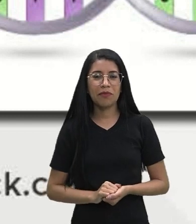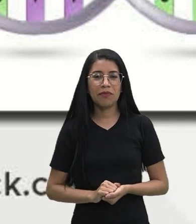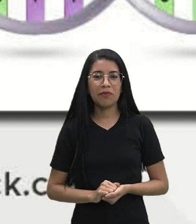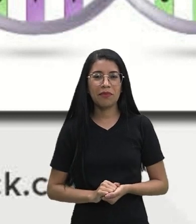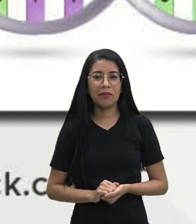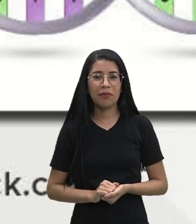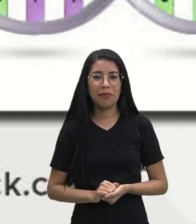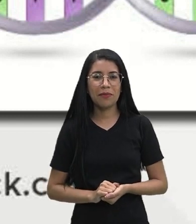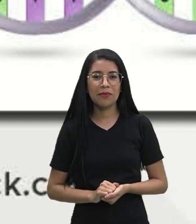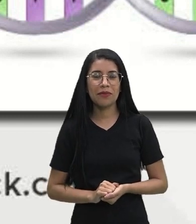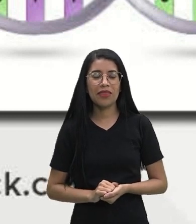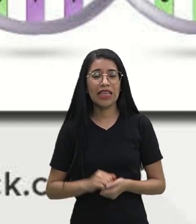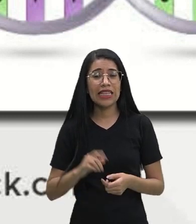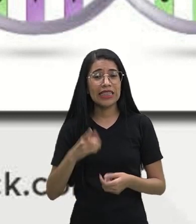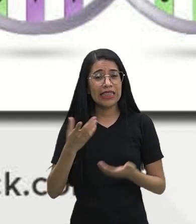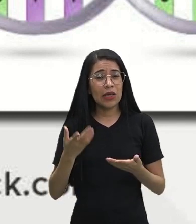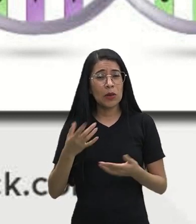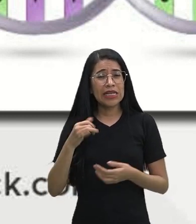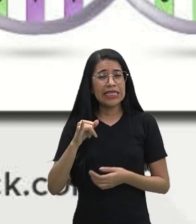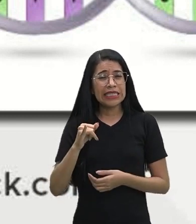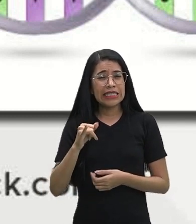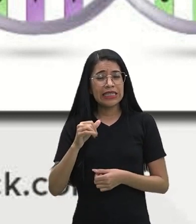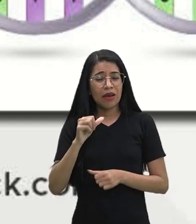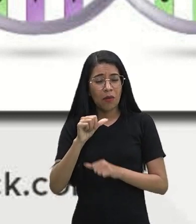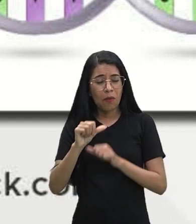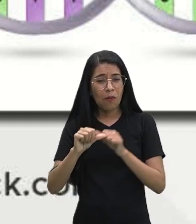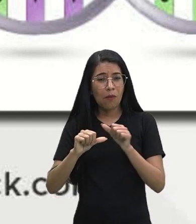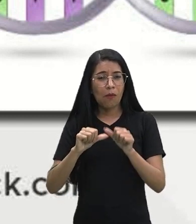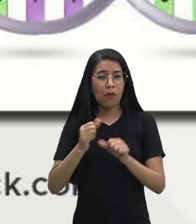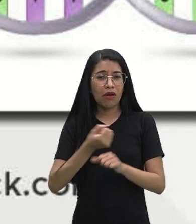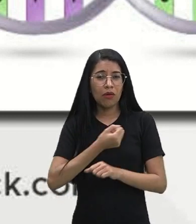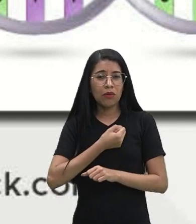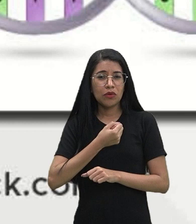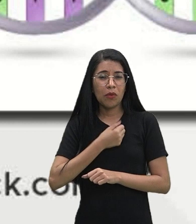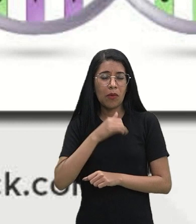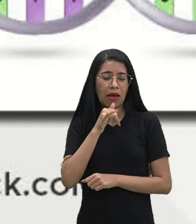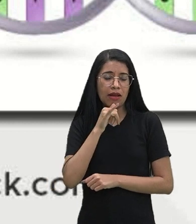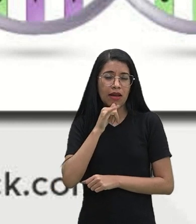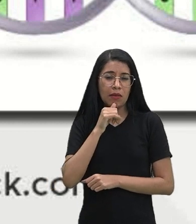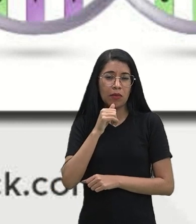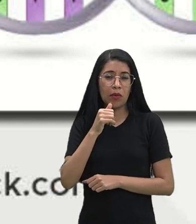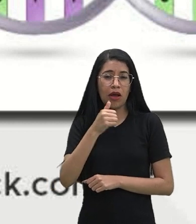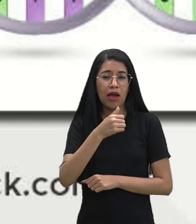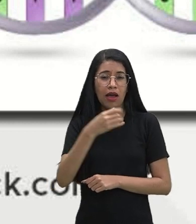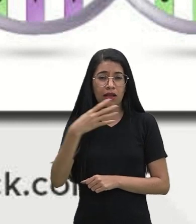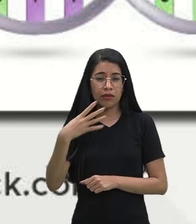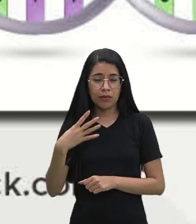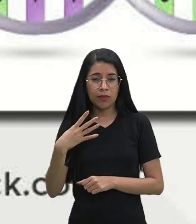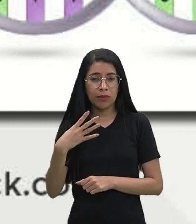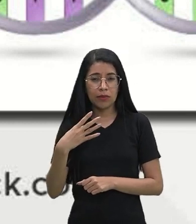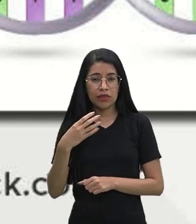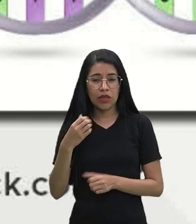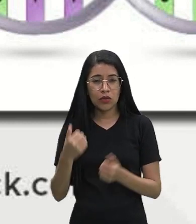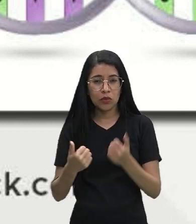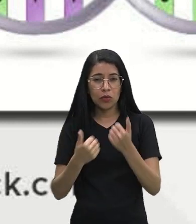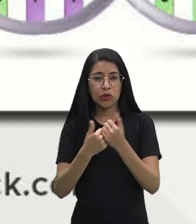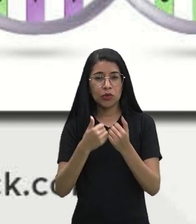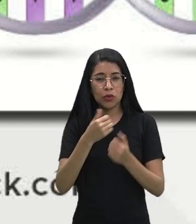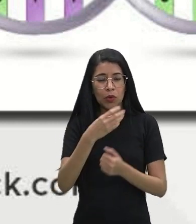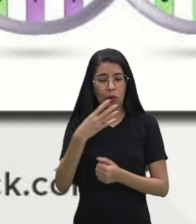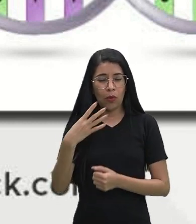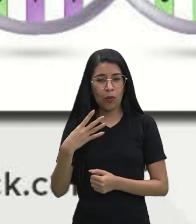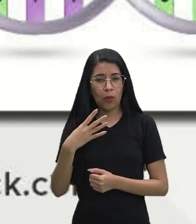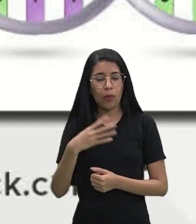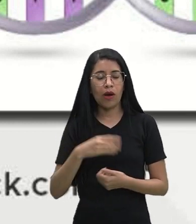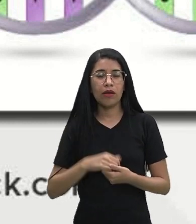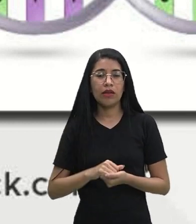E aí, gente, se você mudar um número, coloca 14, por exemplo, não vai colocar 13, coloca o 4 no final, você já